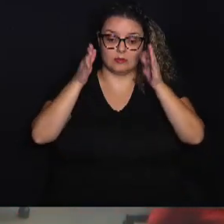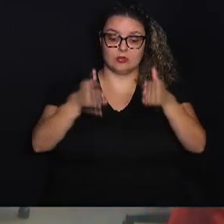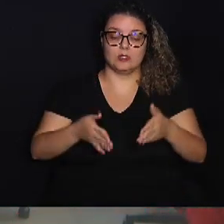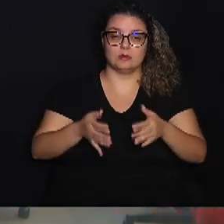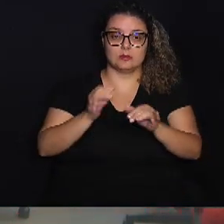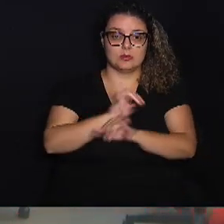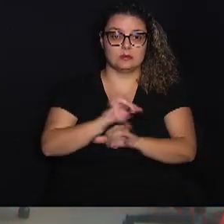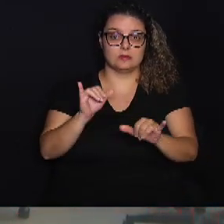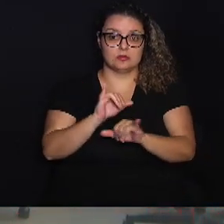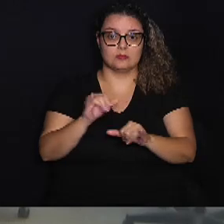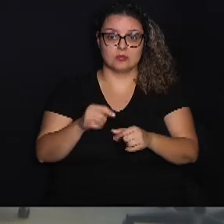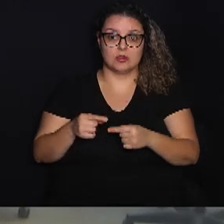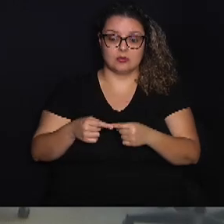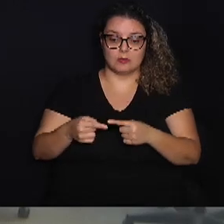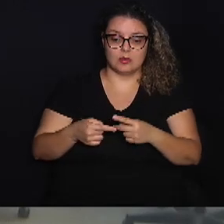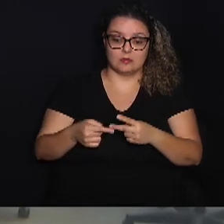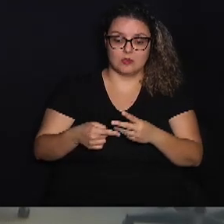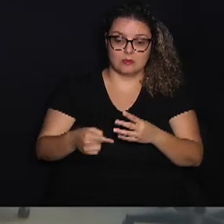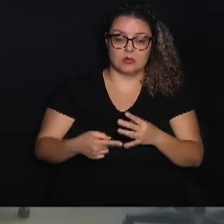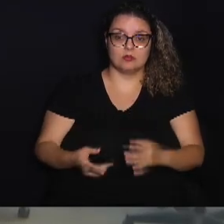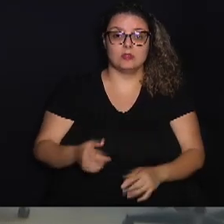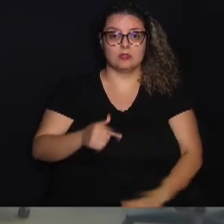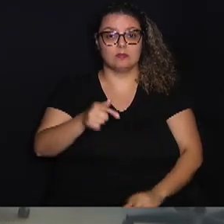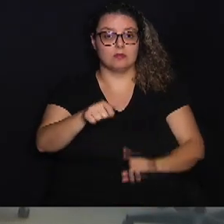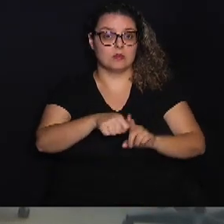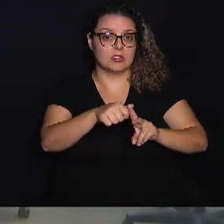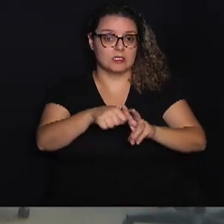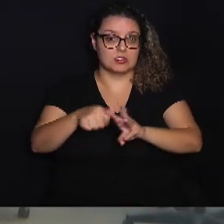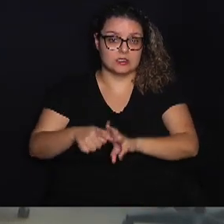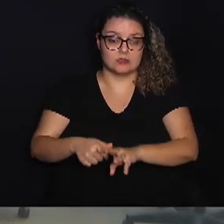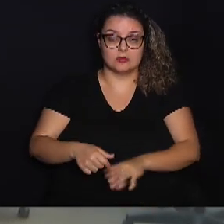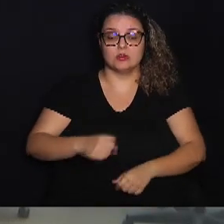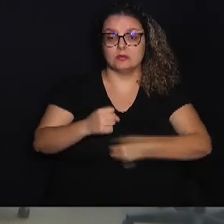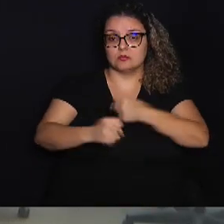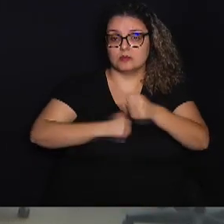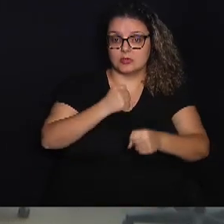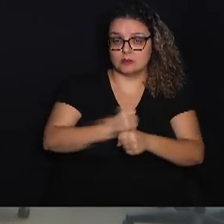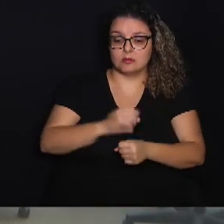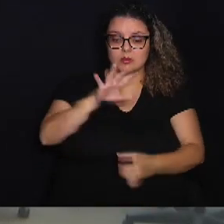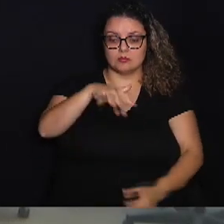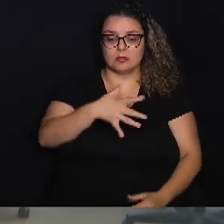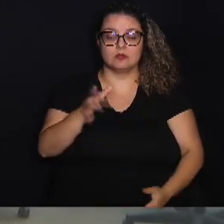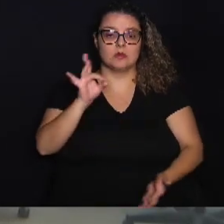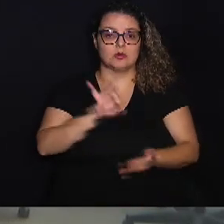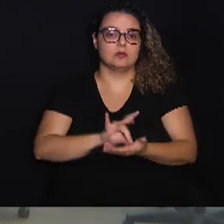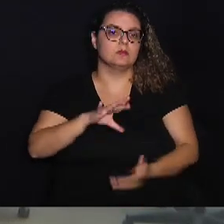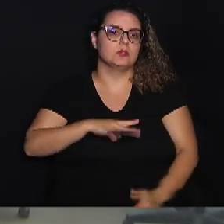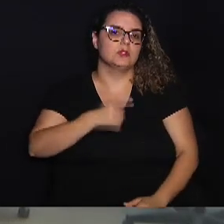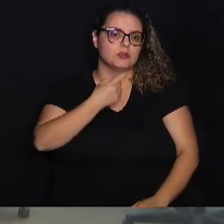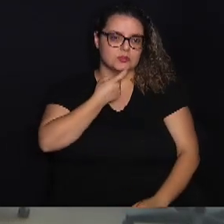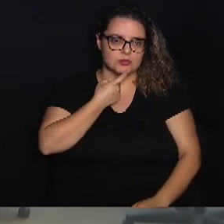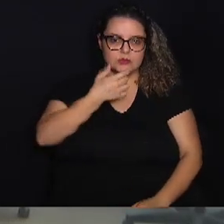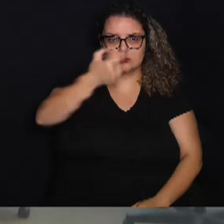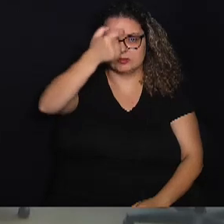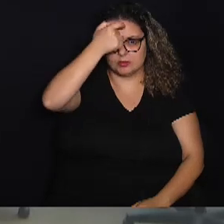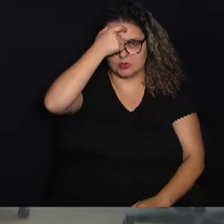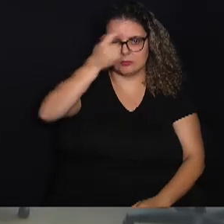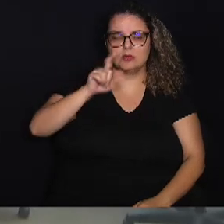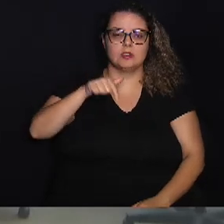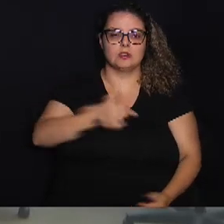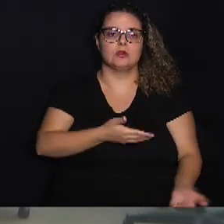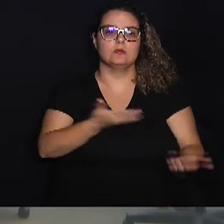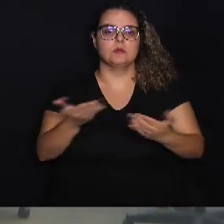campanhas periódicas de conscientização que integram o calendário Oficial do Município depois de exibidos no